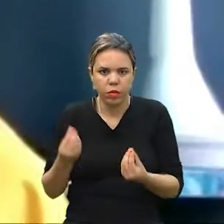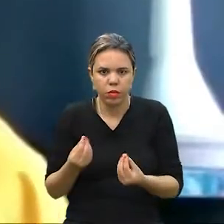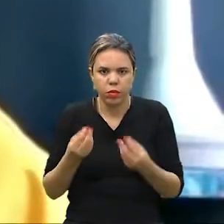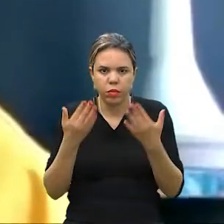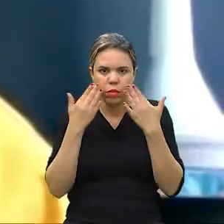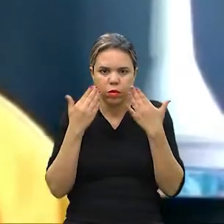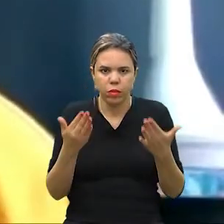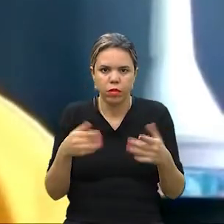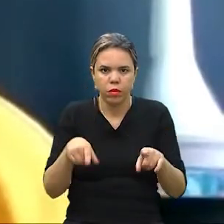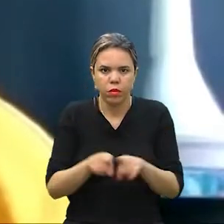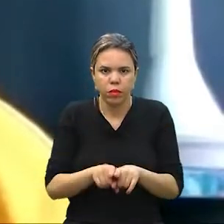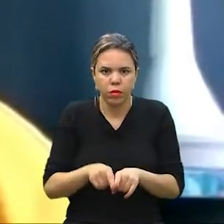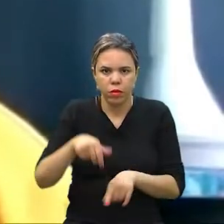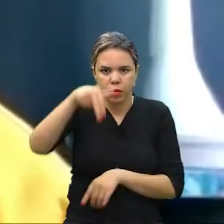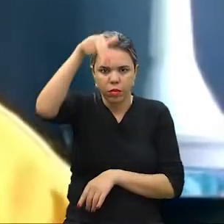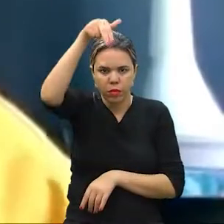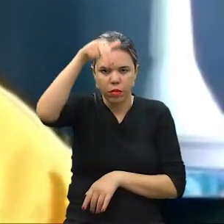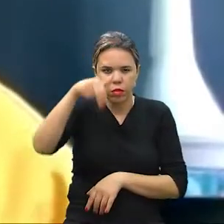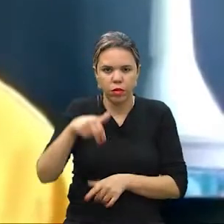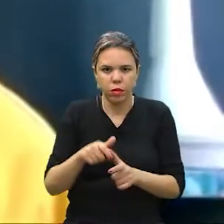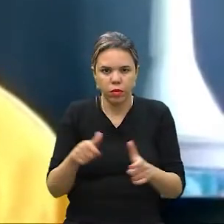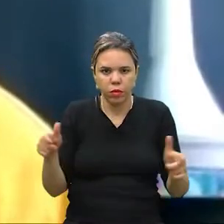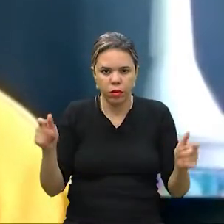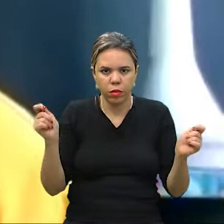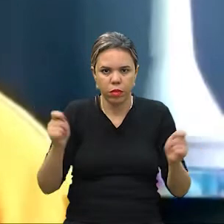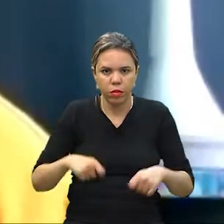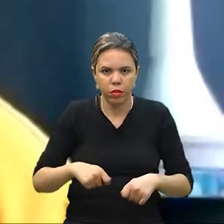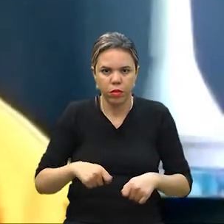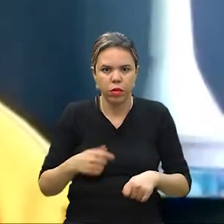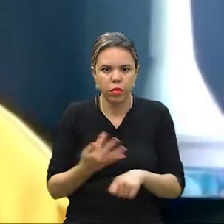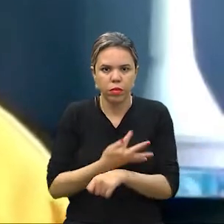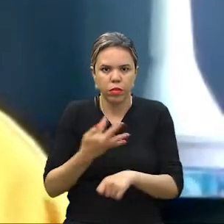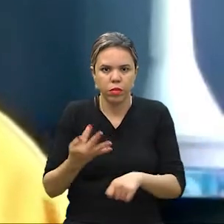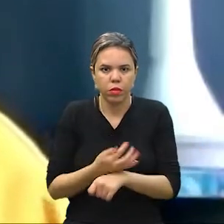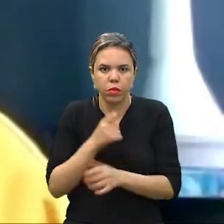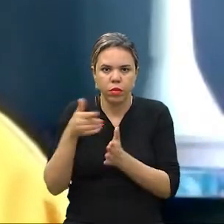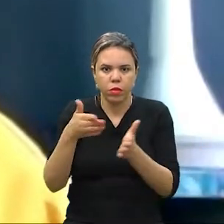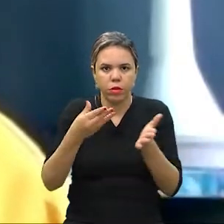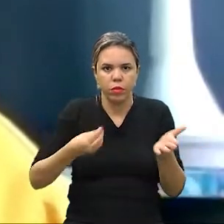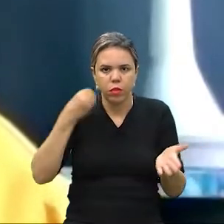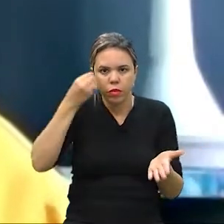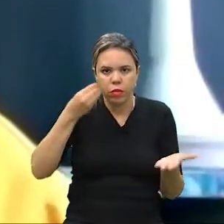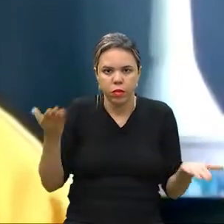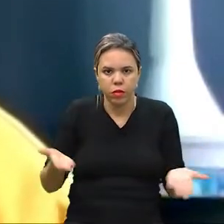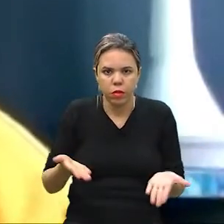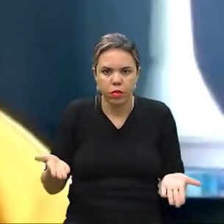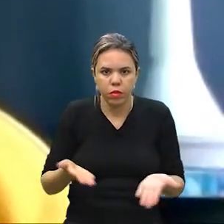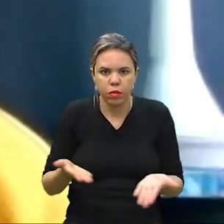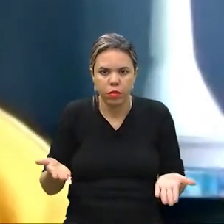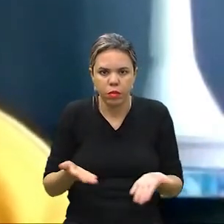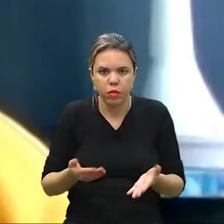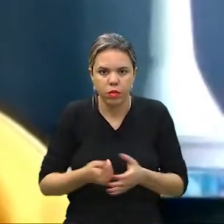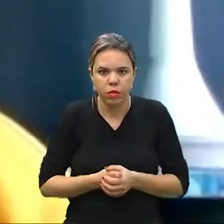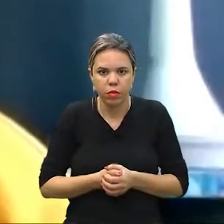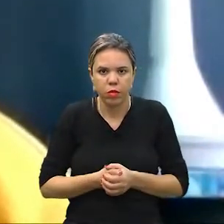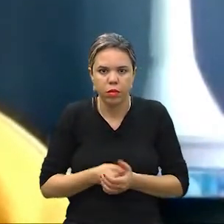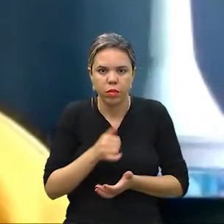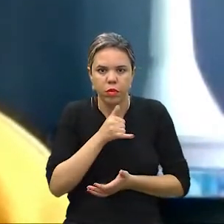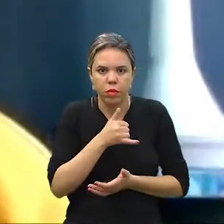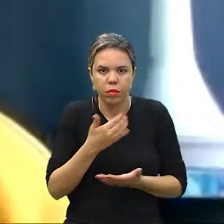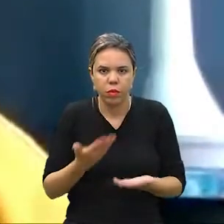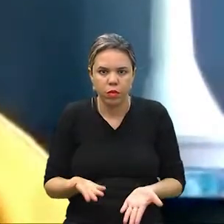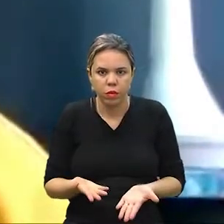nítido, mas também no Nordeste, com uma das maiores crises hídricas que nós estamos vivenciando agora, com a questão da energia,